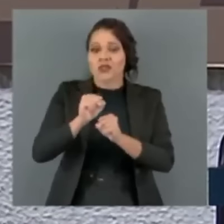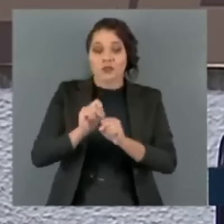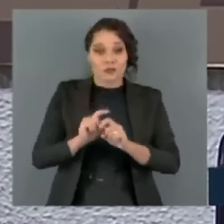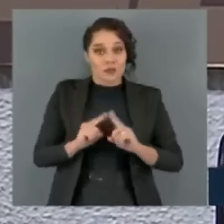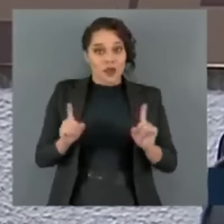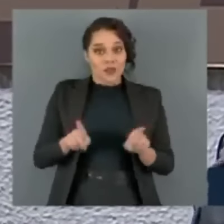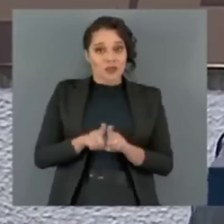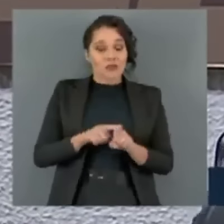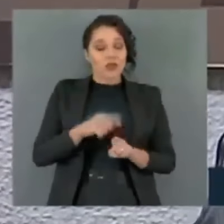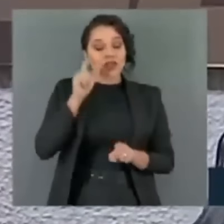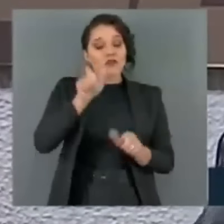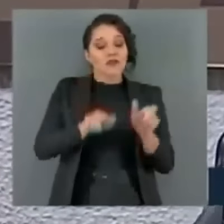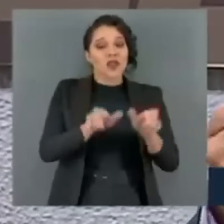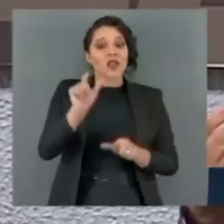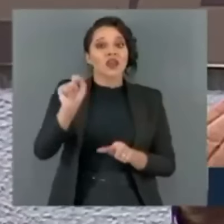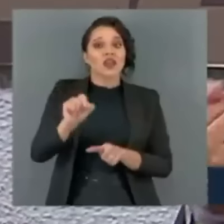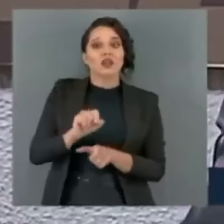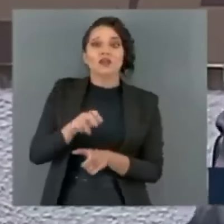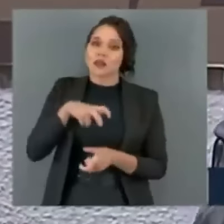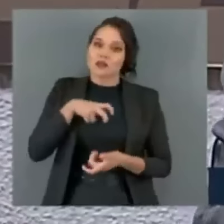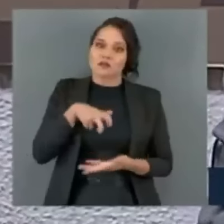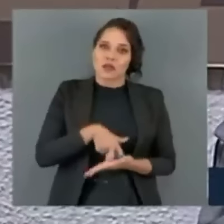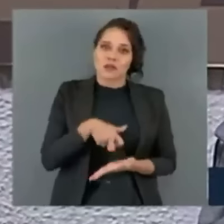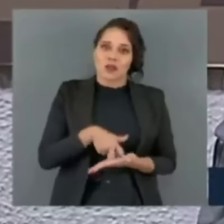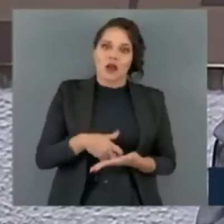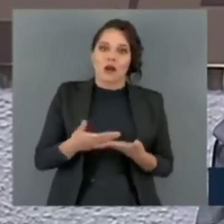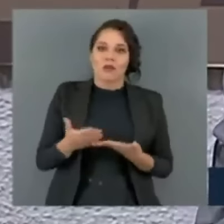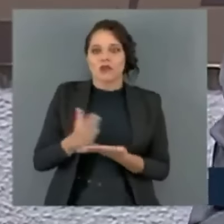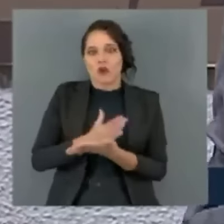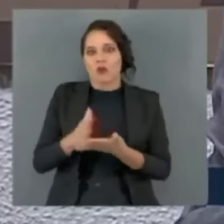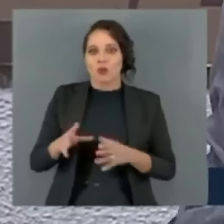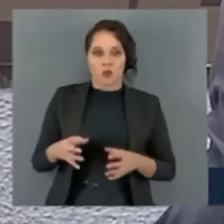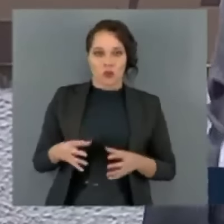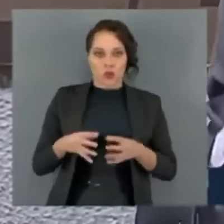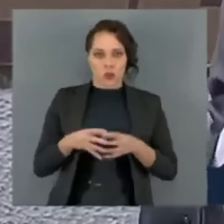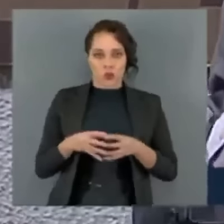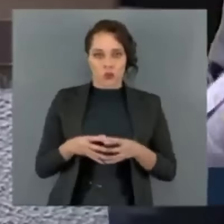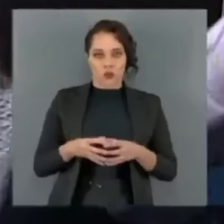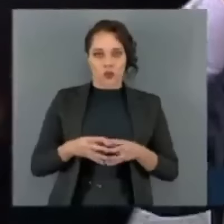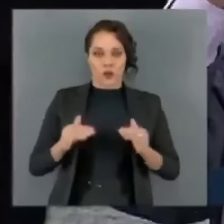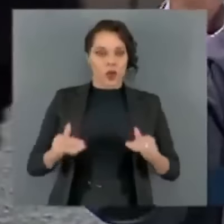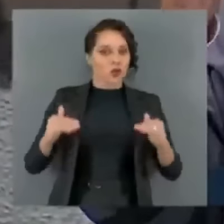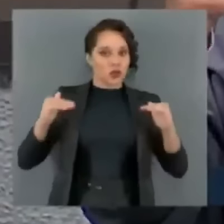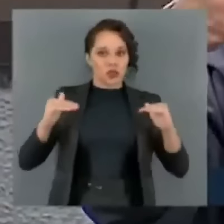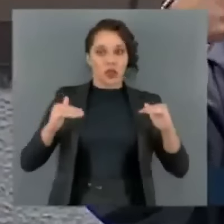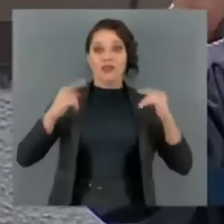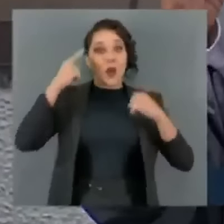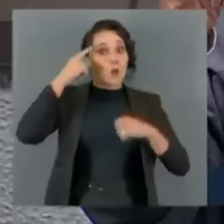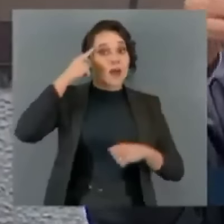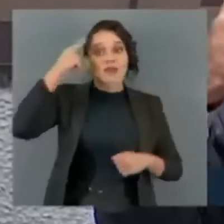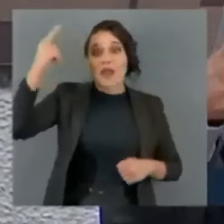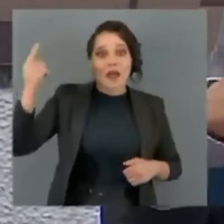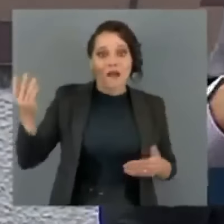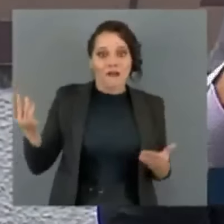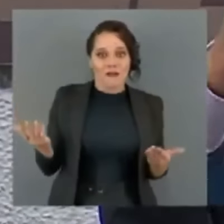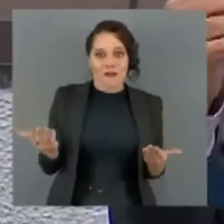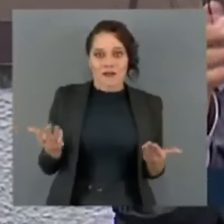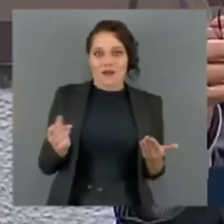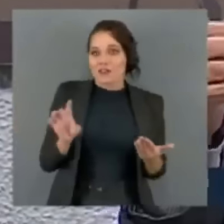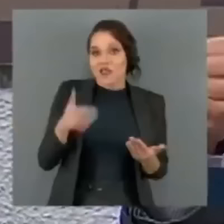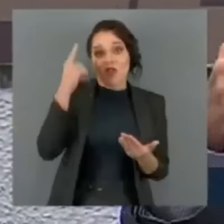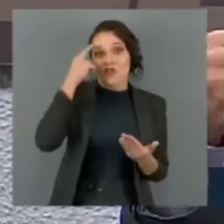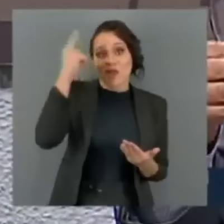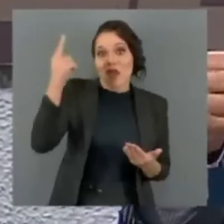também o levantamento de sanções por parte do órgão. Isso é uma ideia que está aí, né? Como